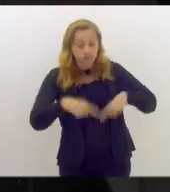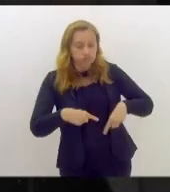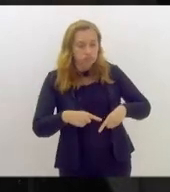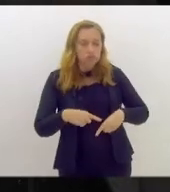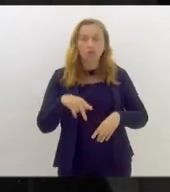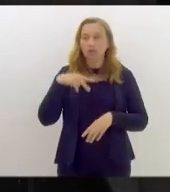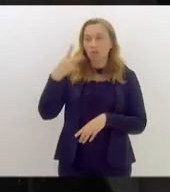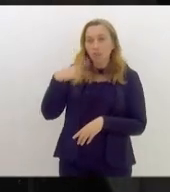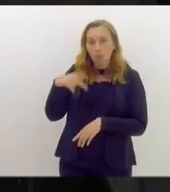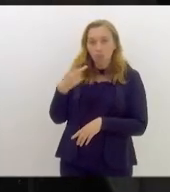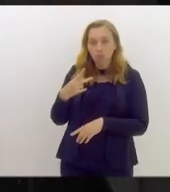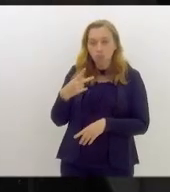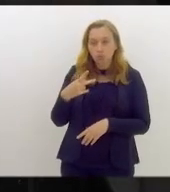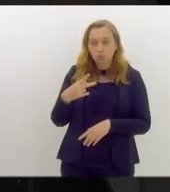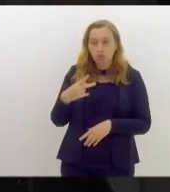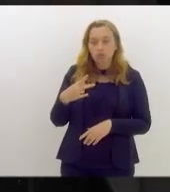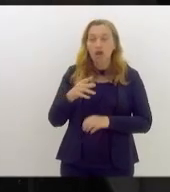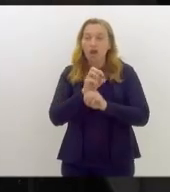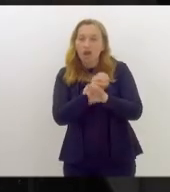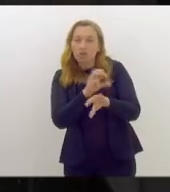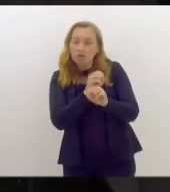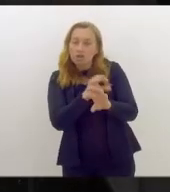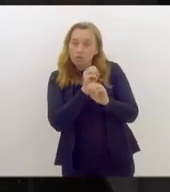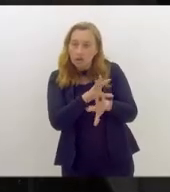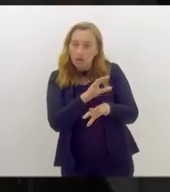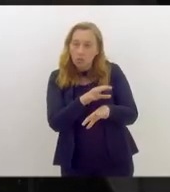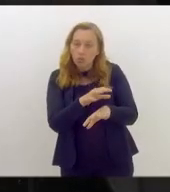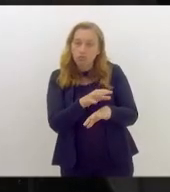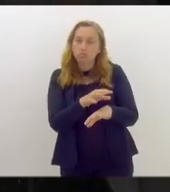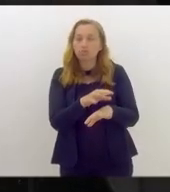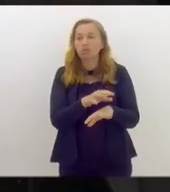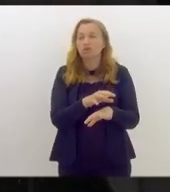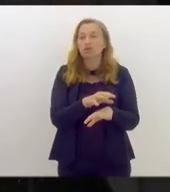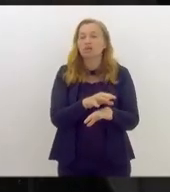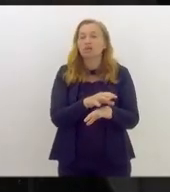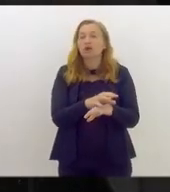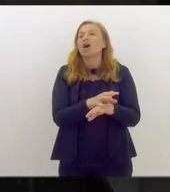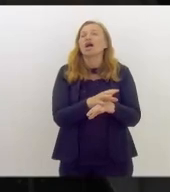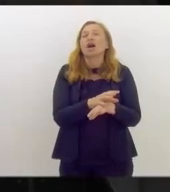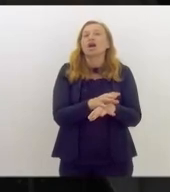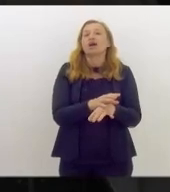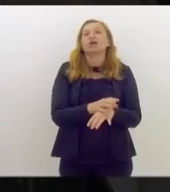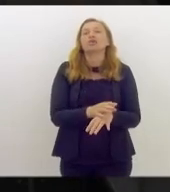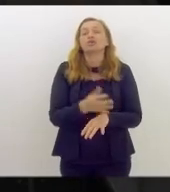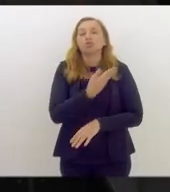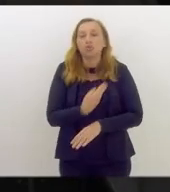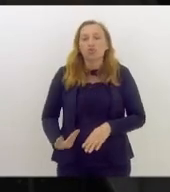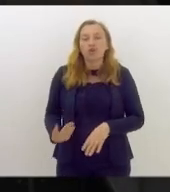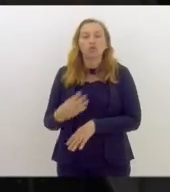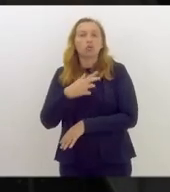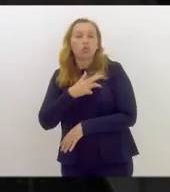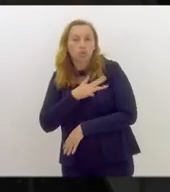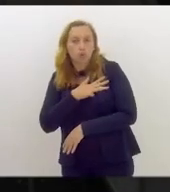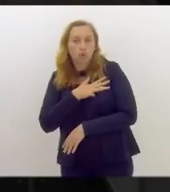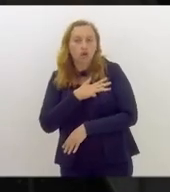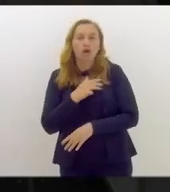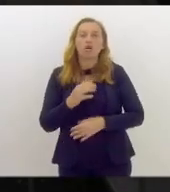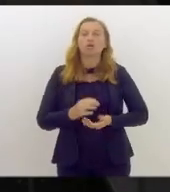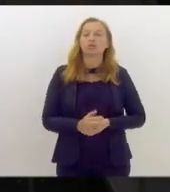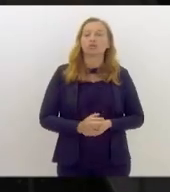educacional do próximo governo do governo presidente Lula e já falei sobre isso aqui tem um programa nacional de